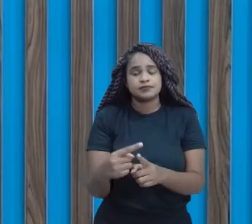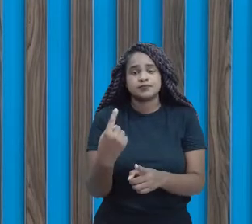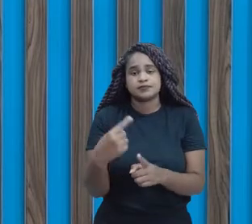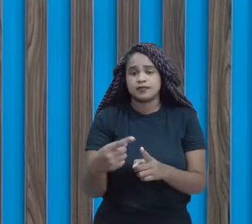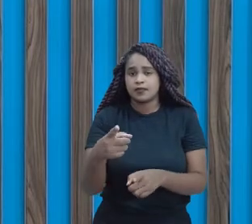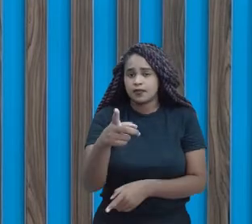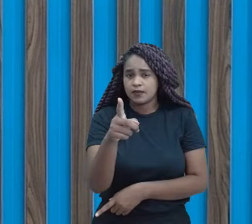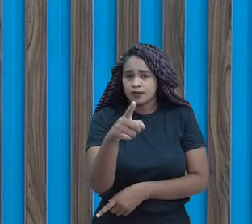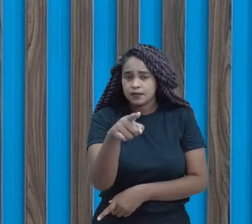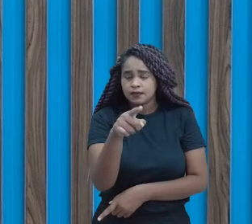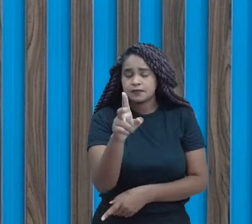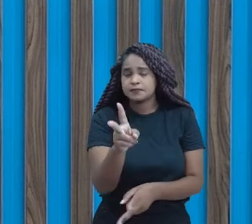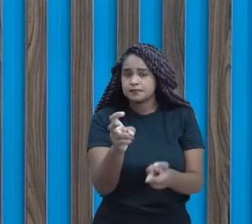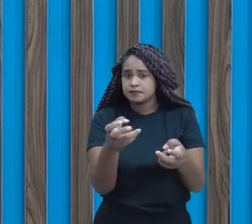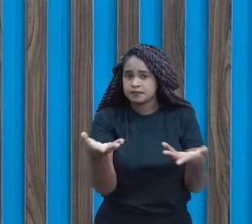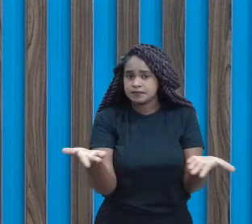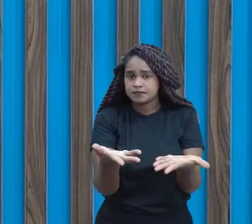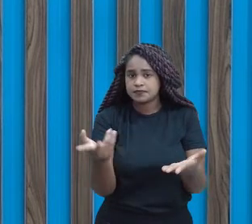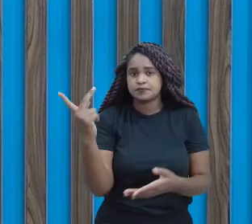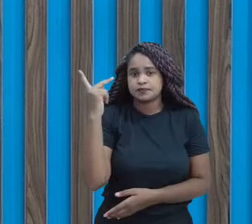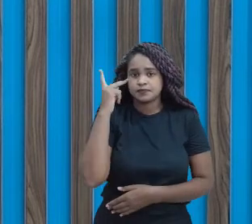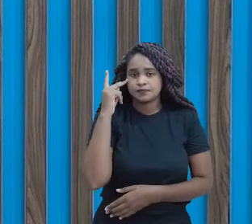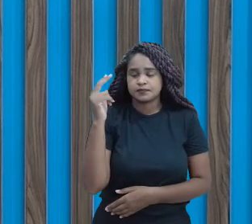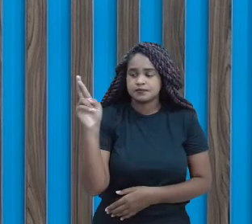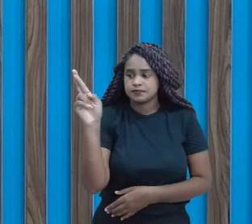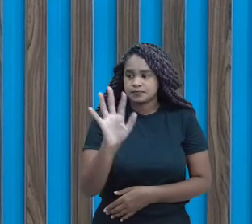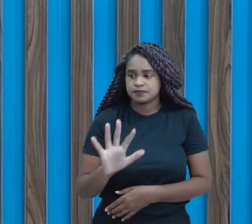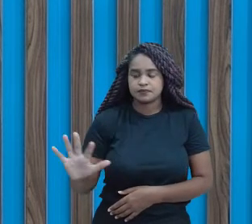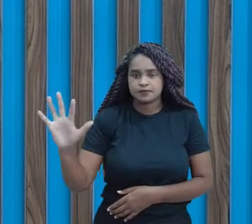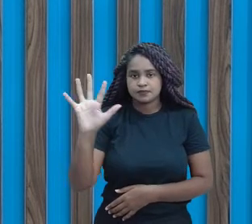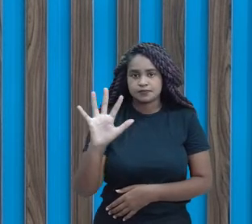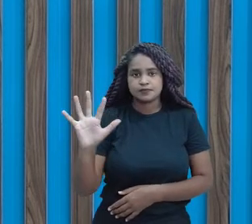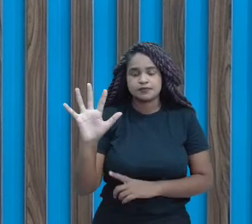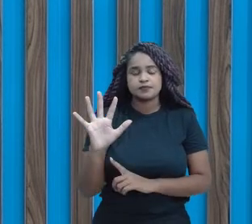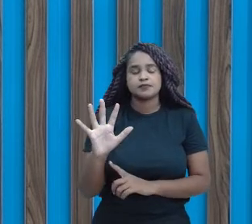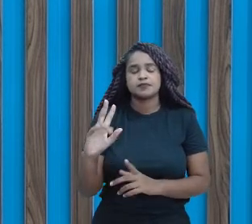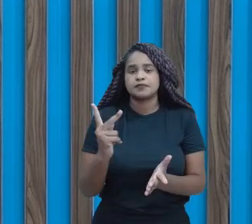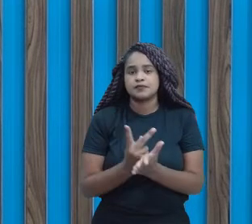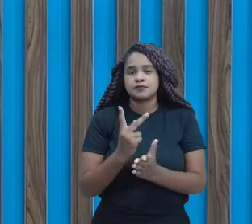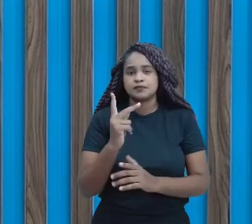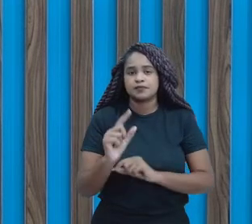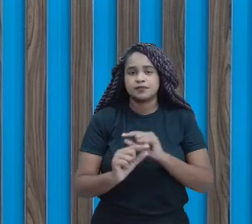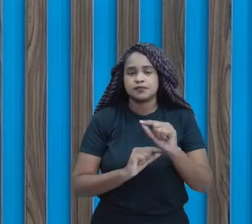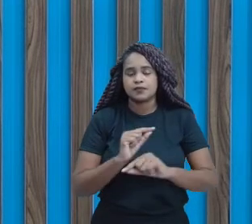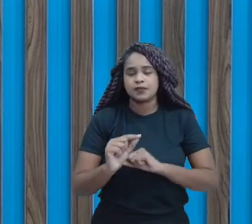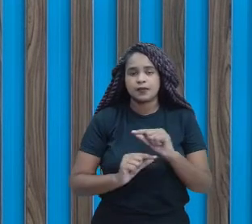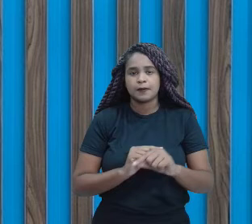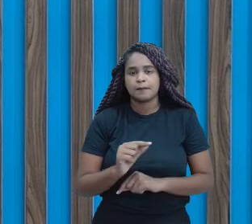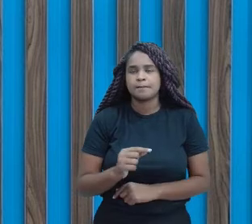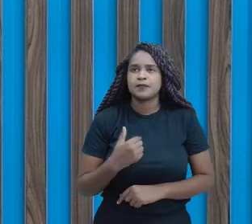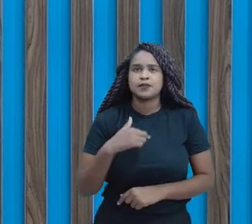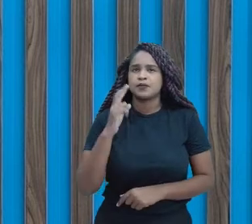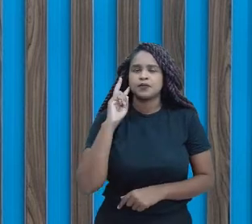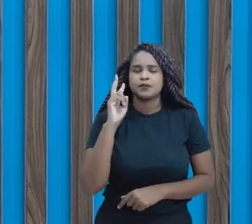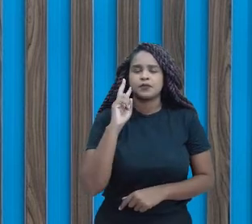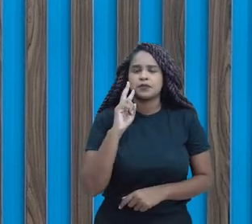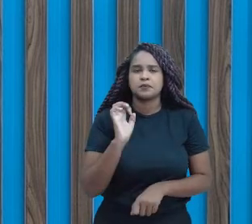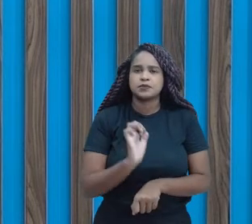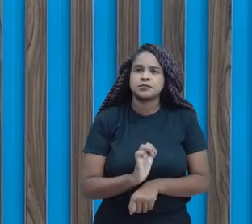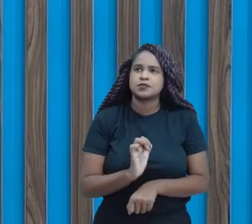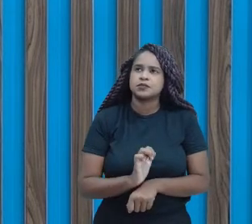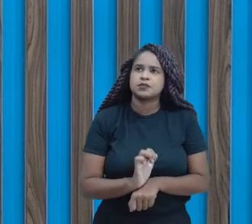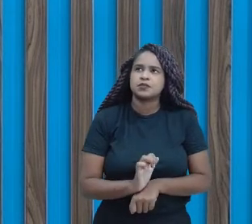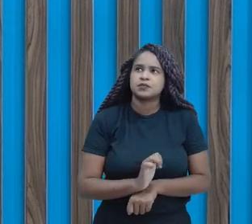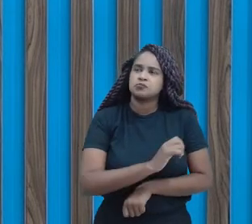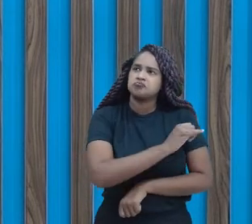agora, por exemplo, em São Paulo, uma região de São Paulo, foi feita uma engorda, foi São Paulo, Santa Catarina, ou foi Rio de Janeiro, não me lembro bem agora qual